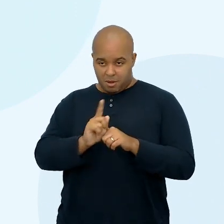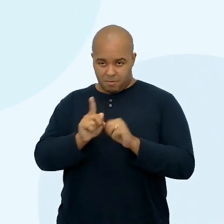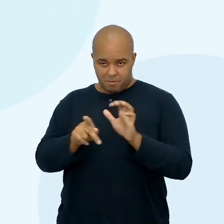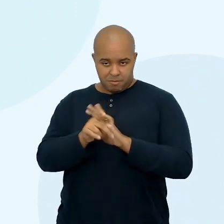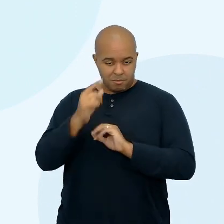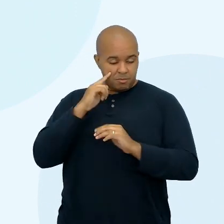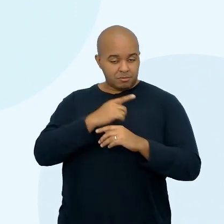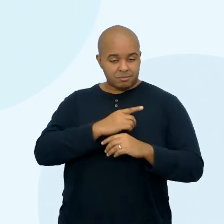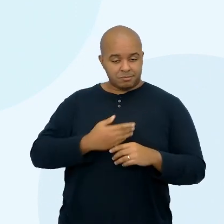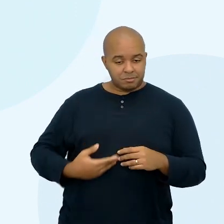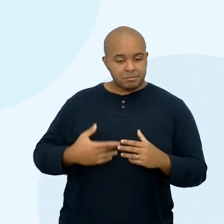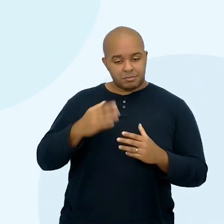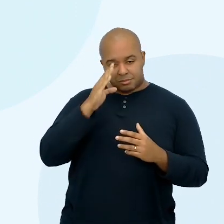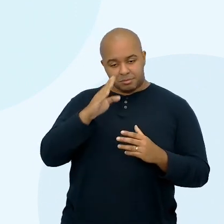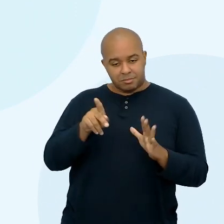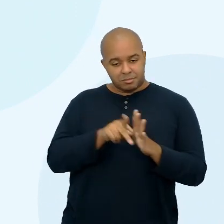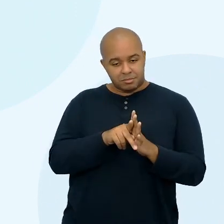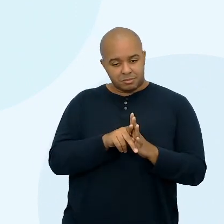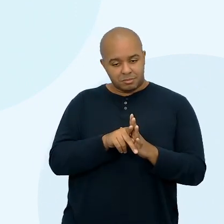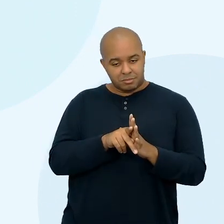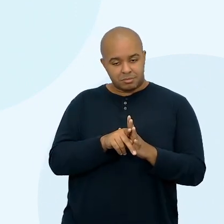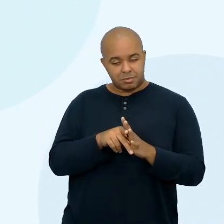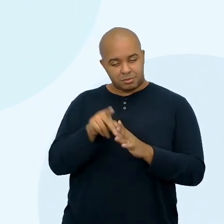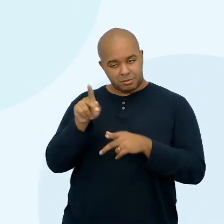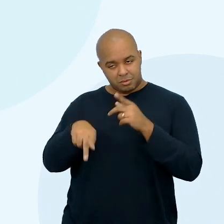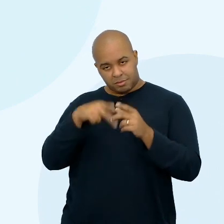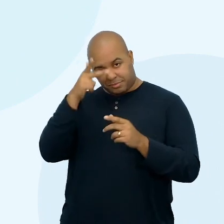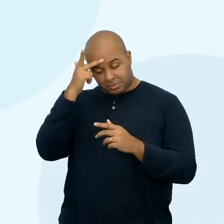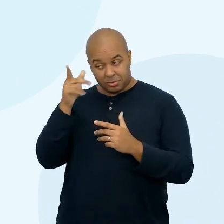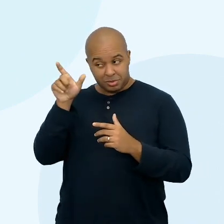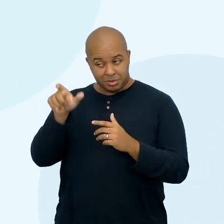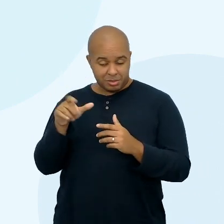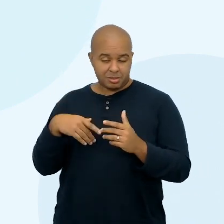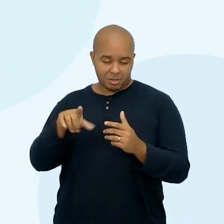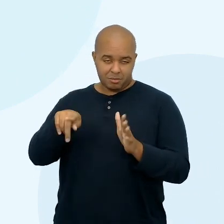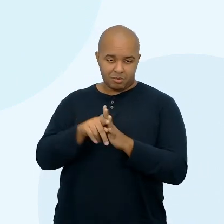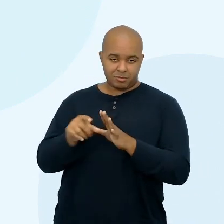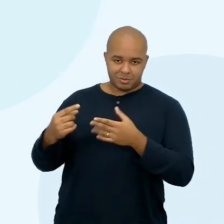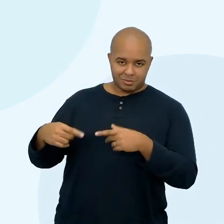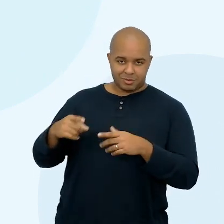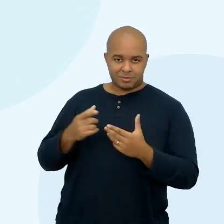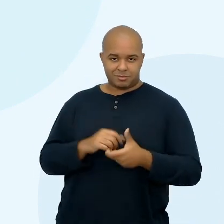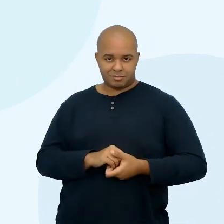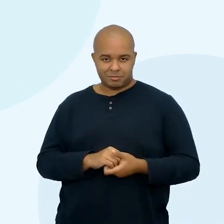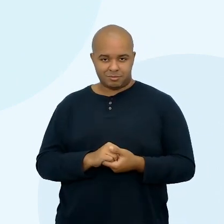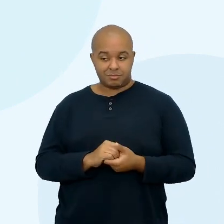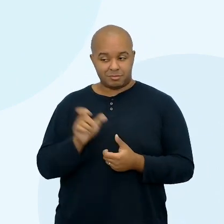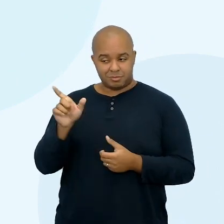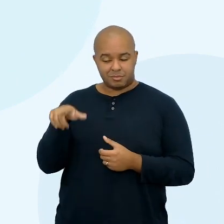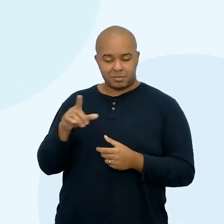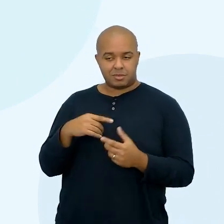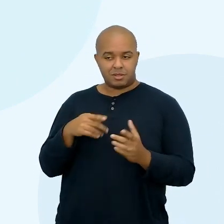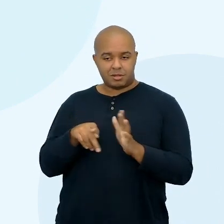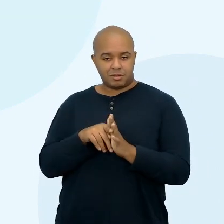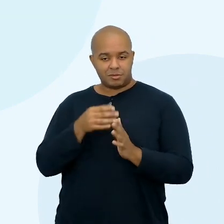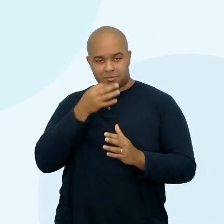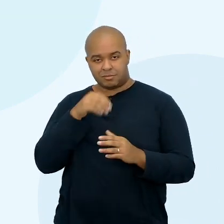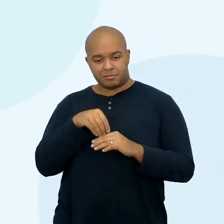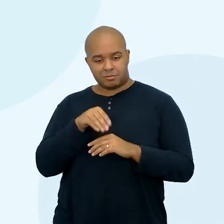impactam diretamente na vida das pessoas. Gente, vamos terminar a aula vendo